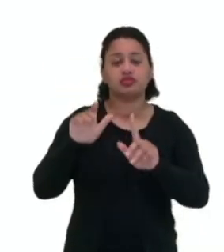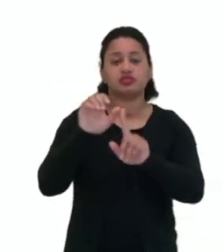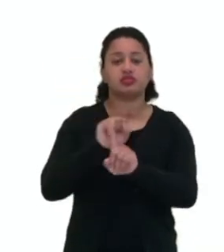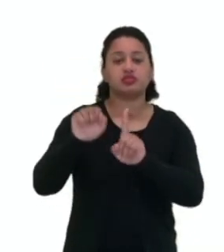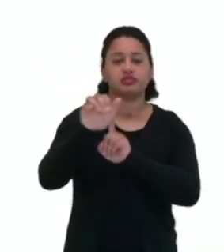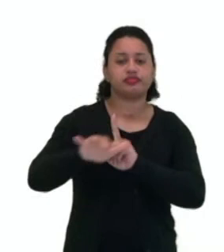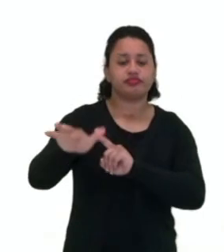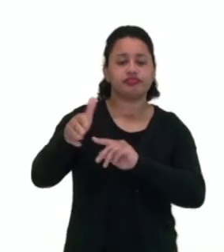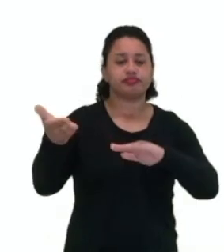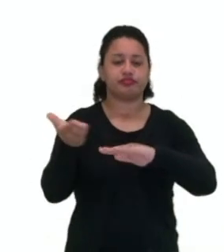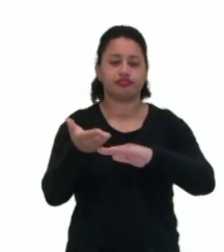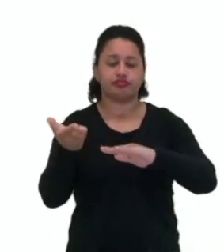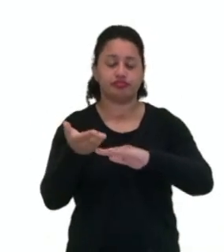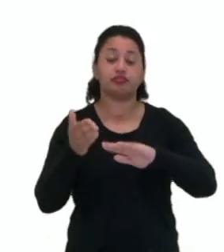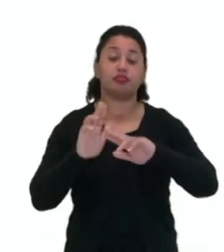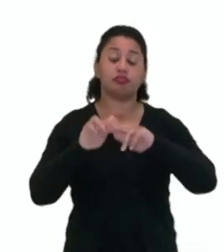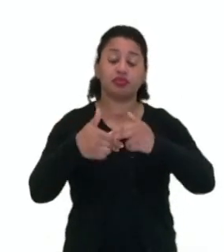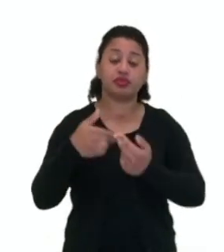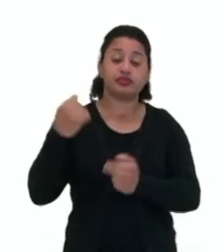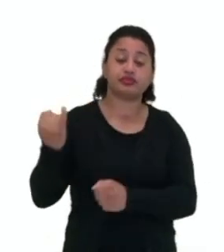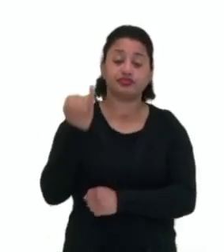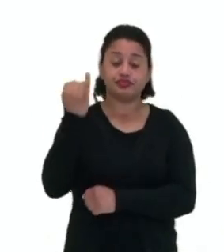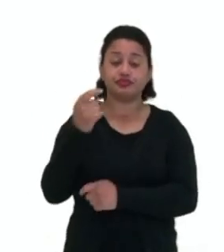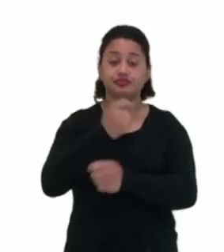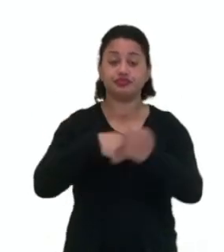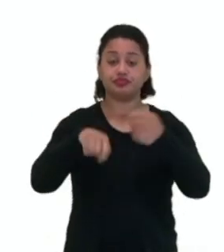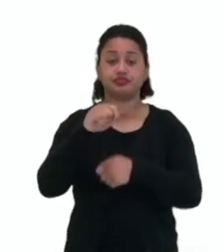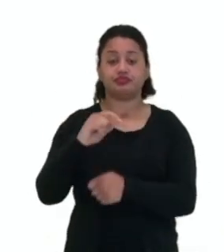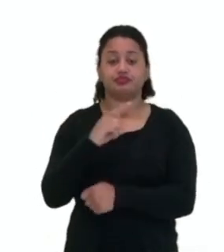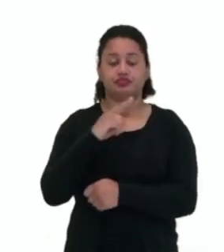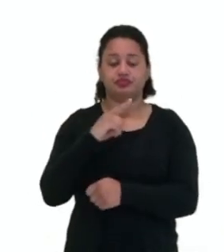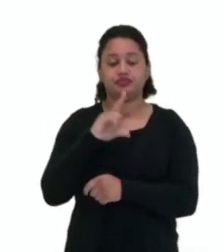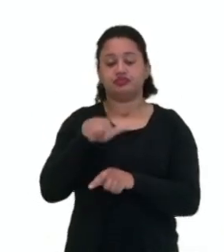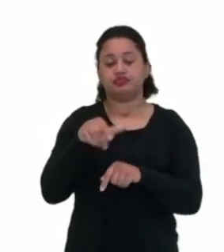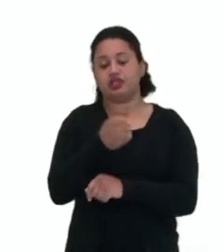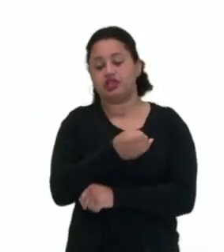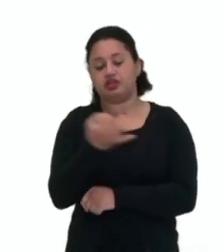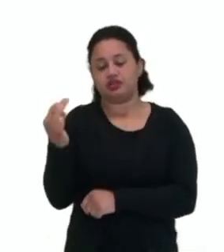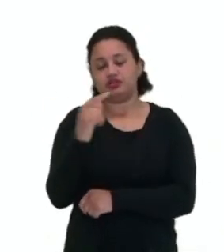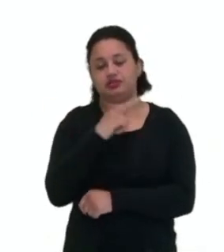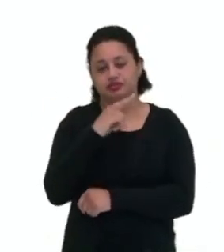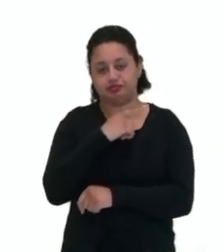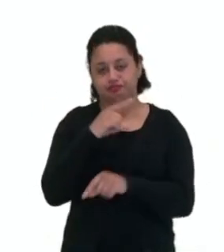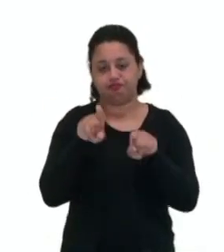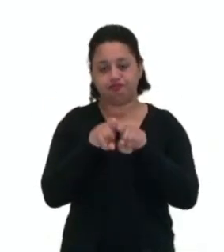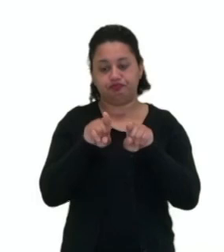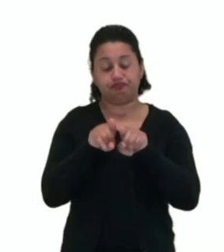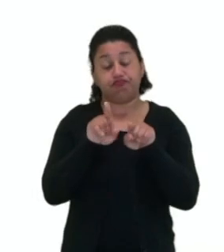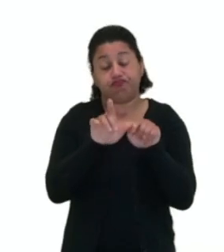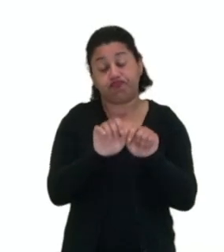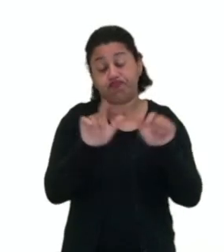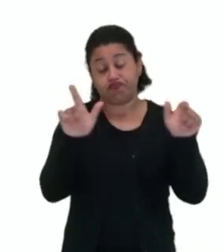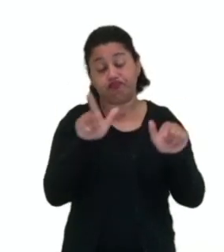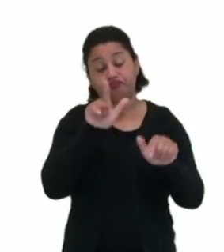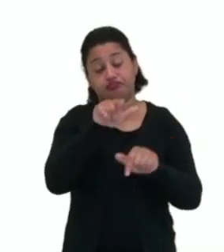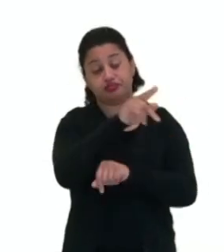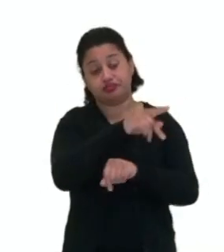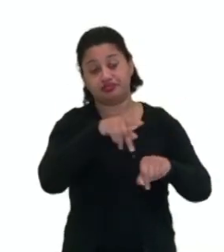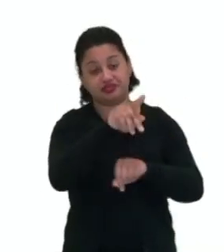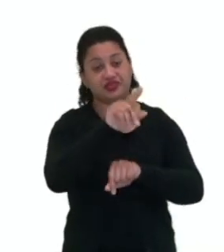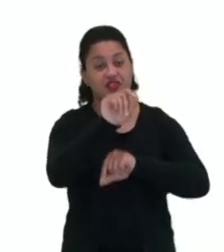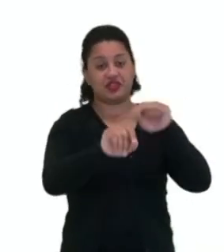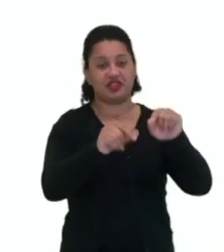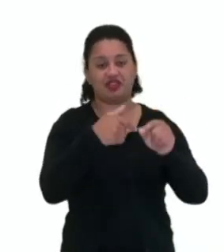contemporânea. Então, a partir dessa importância econômica e da disponibilidade de petróleo, é claro que o Iraque não iria ceder